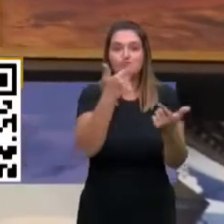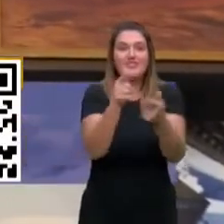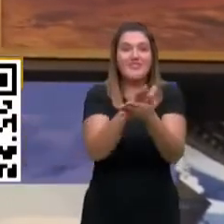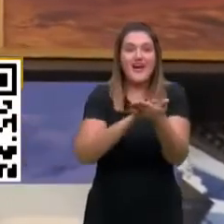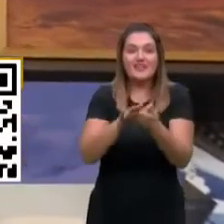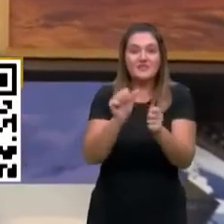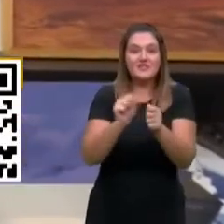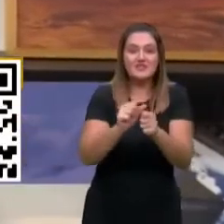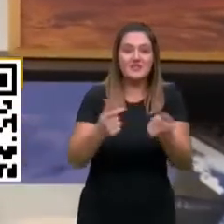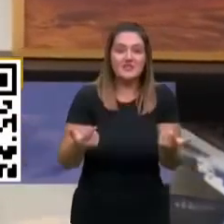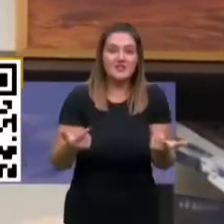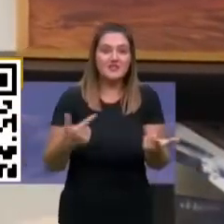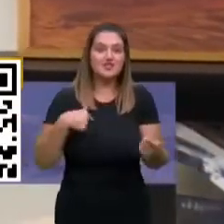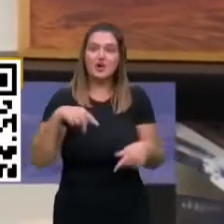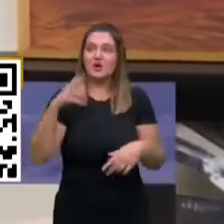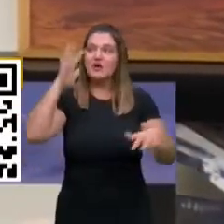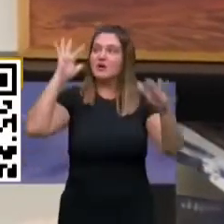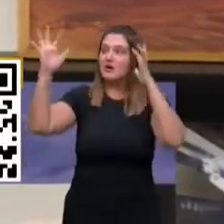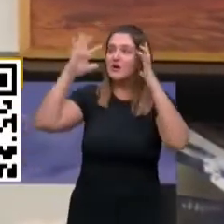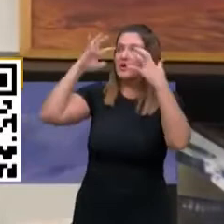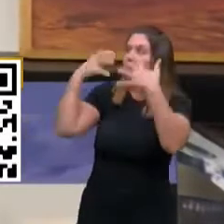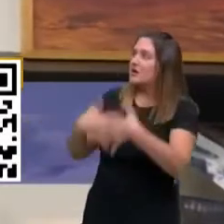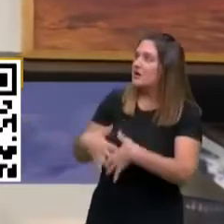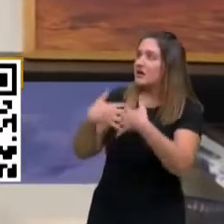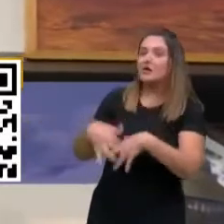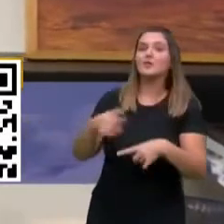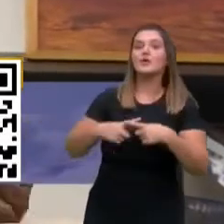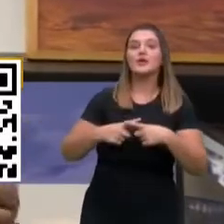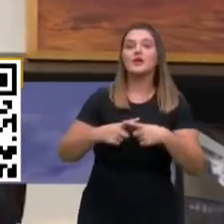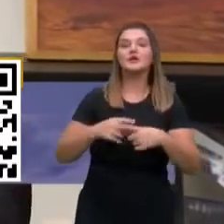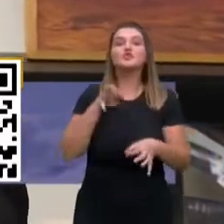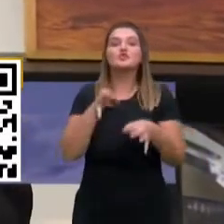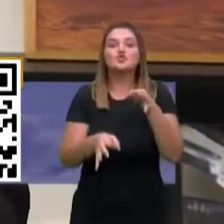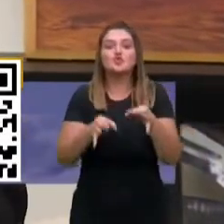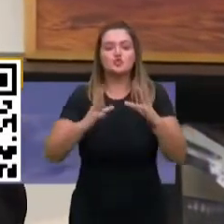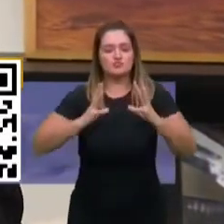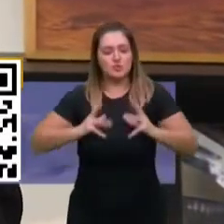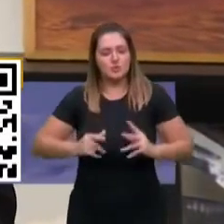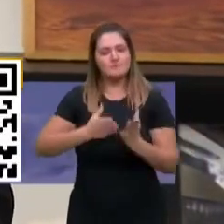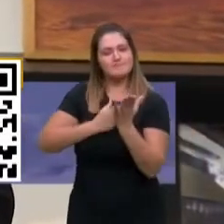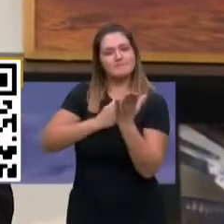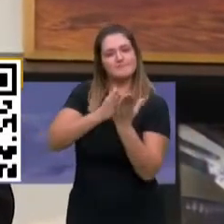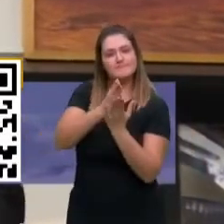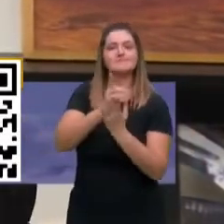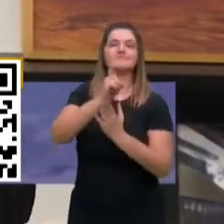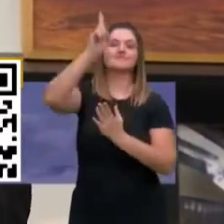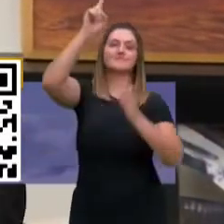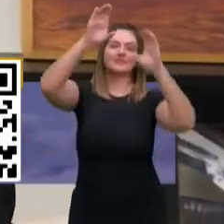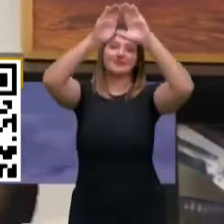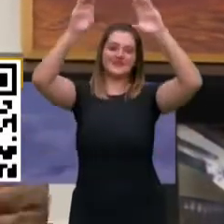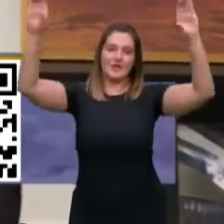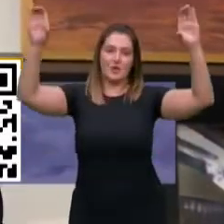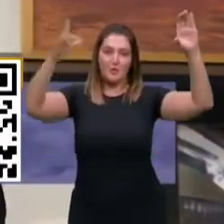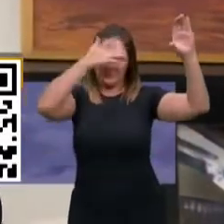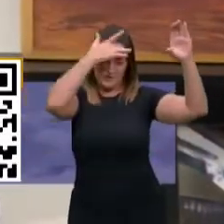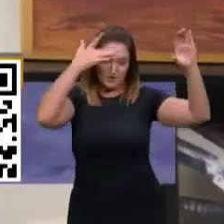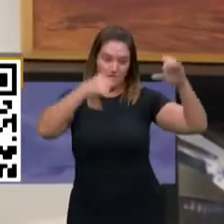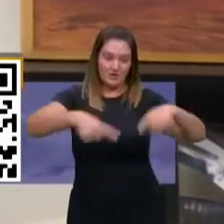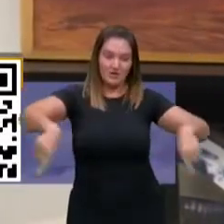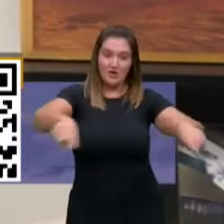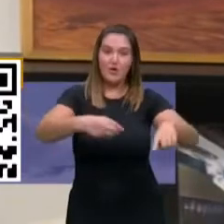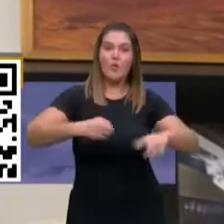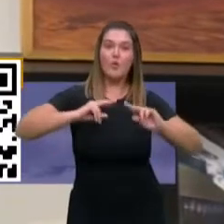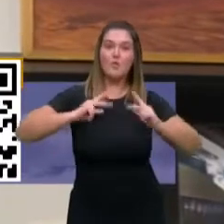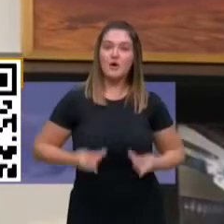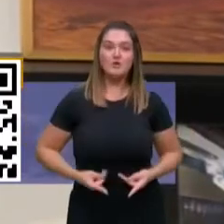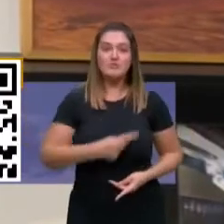diabo não vai ter ninguém para tentar, uma vez que os justos estarão nos céus e os ímpios no pó da terra. Aí então a prisão de